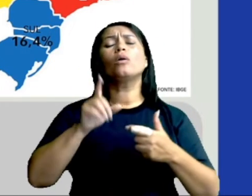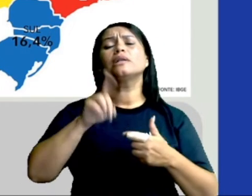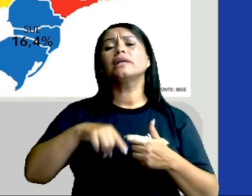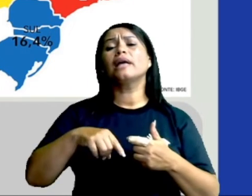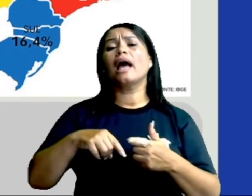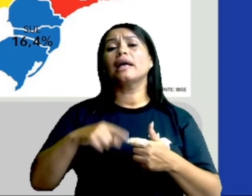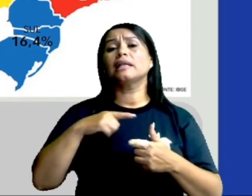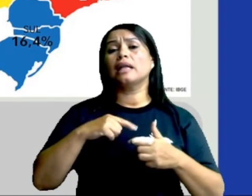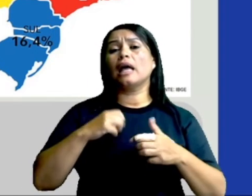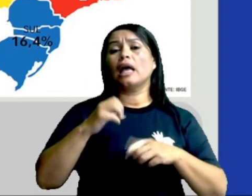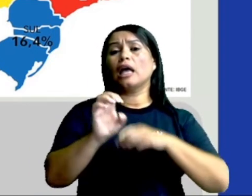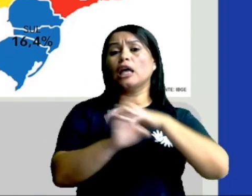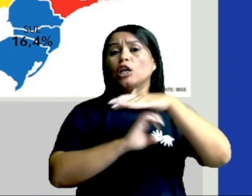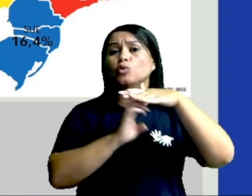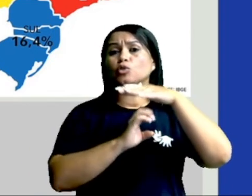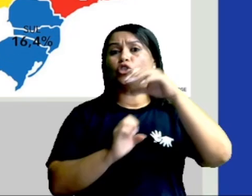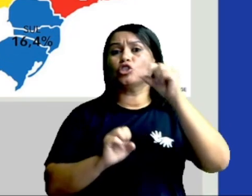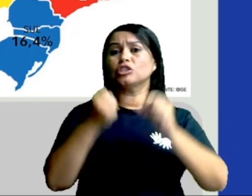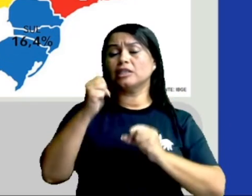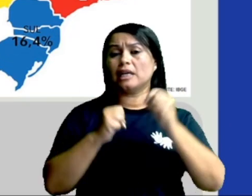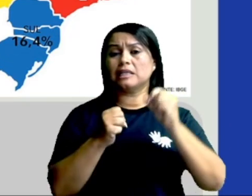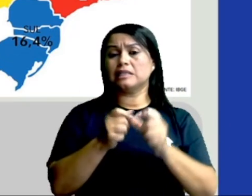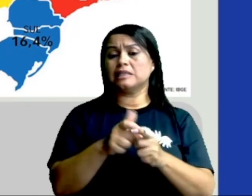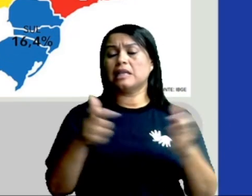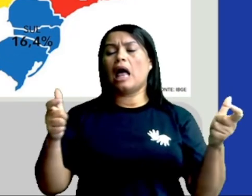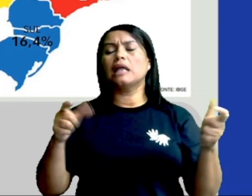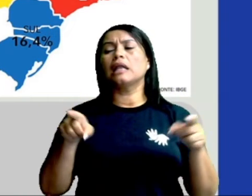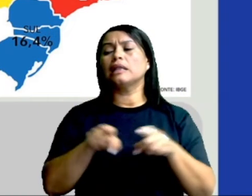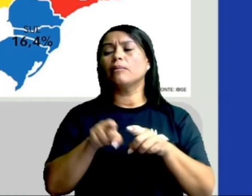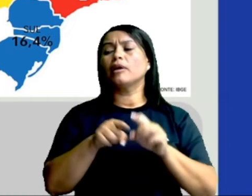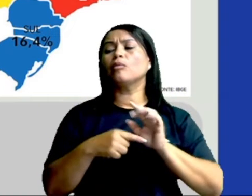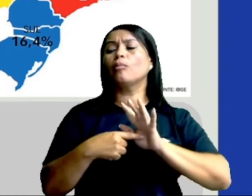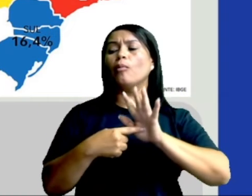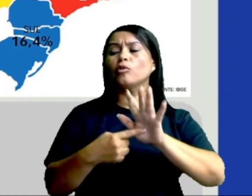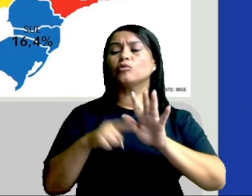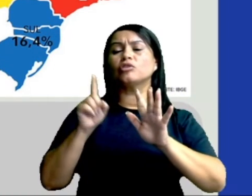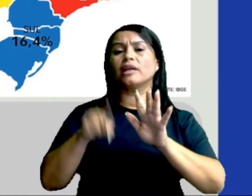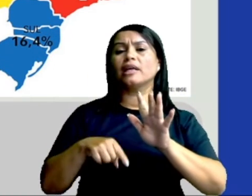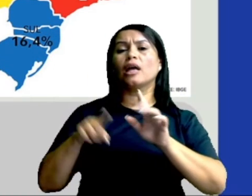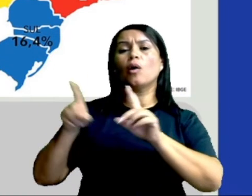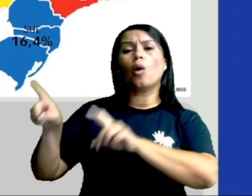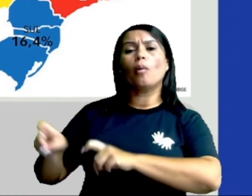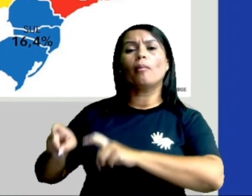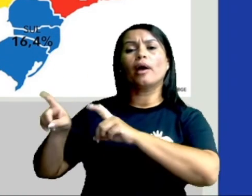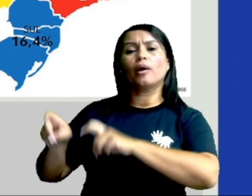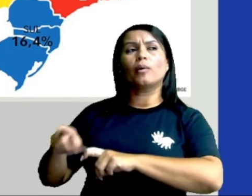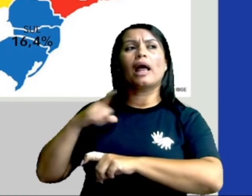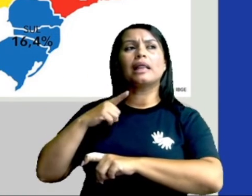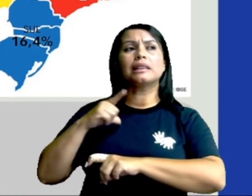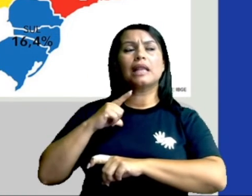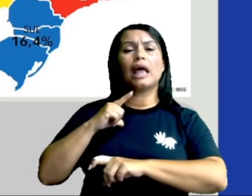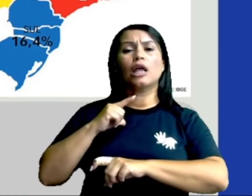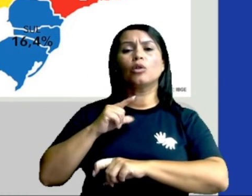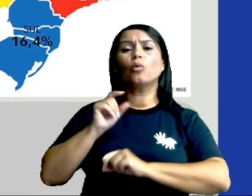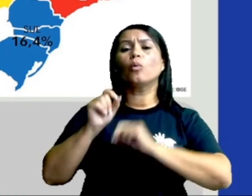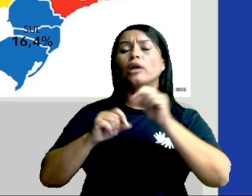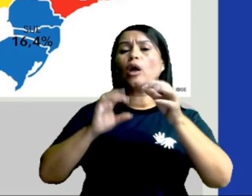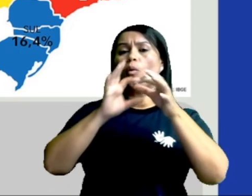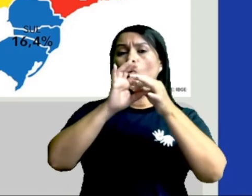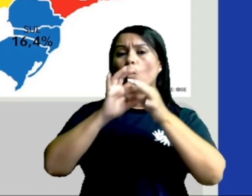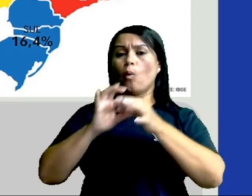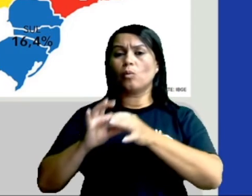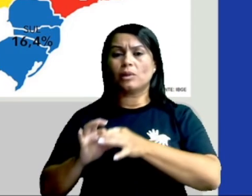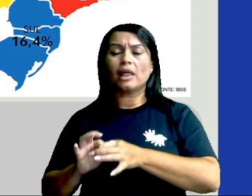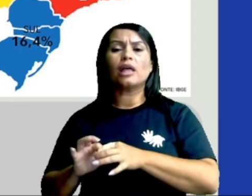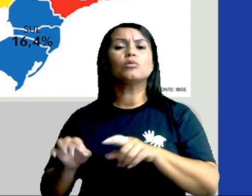mais industrializada, como a gente já viu. E um outro destaque que a gente pode dar é o setor agropecuário, onde a gente tem um contexto aí muito mecanizado, um